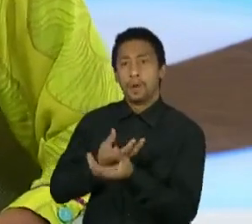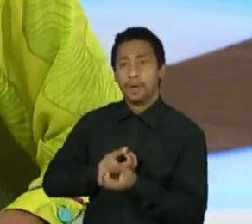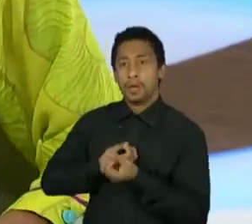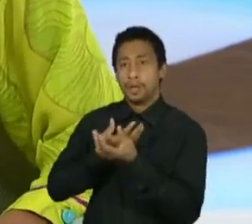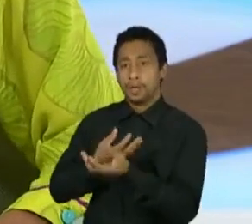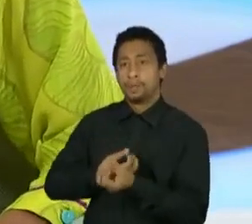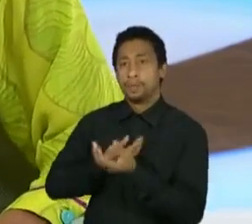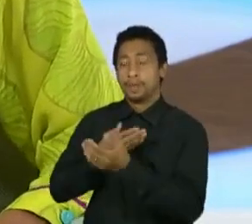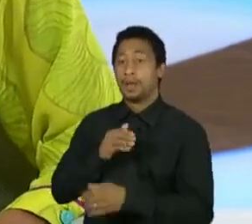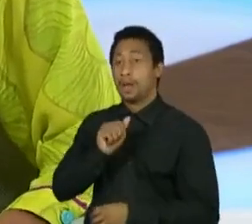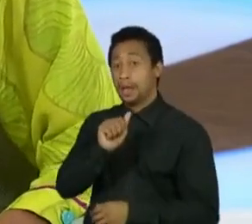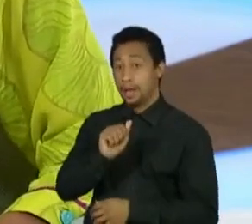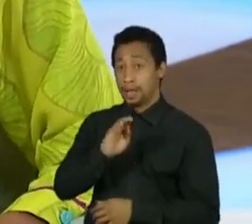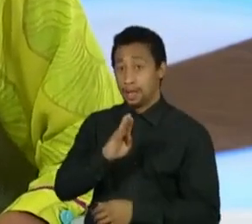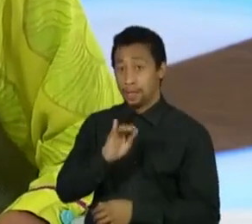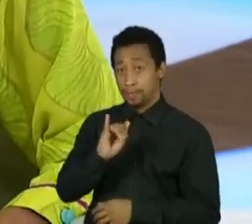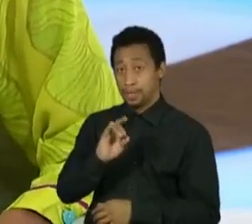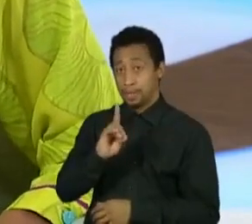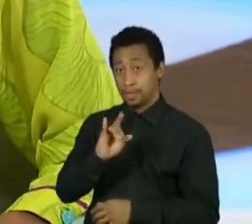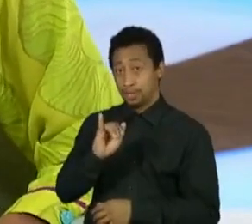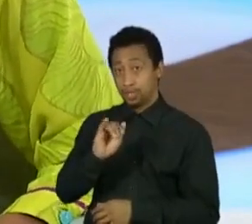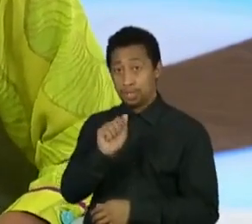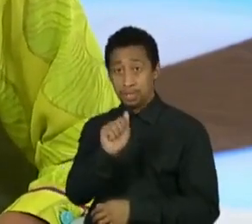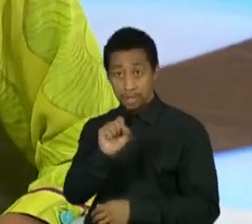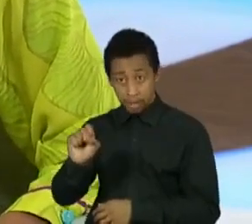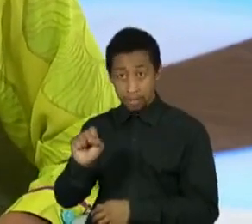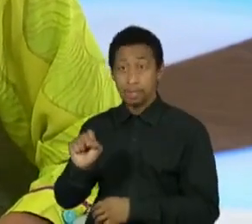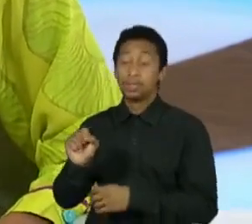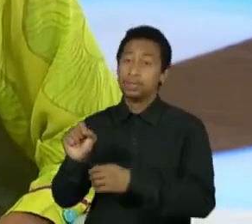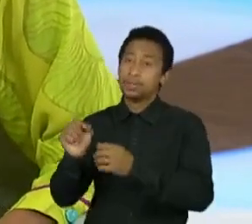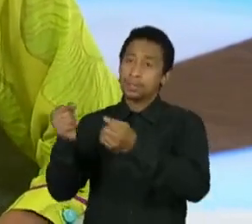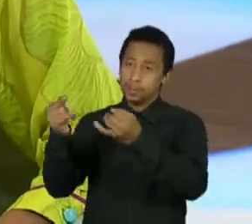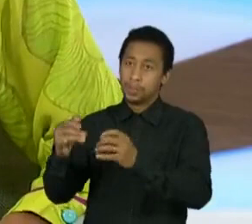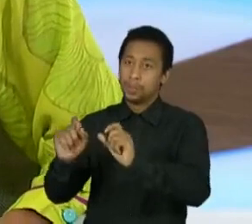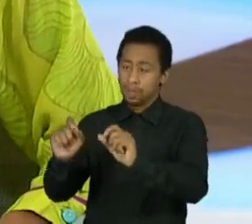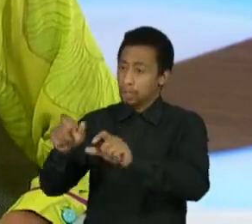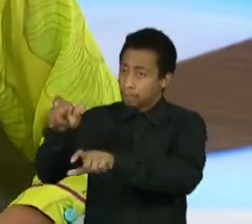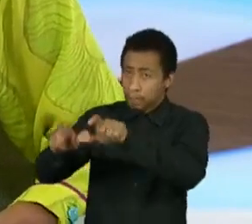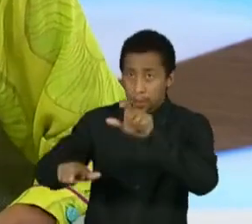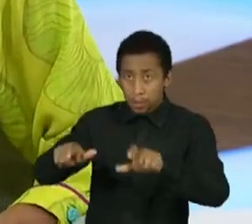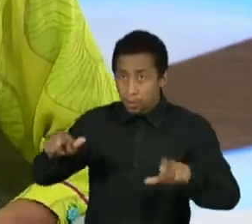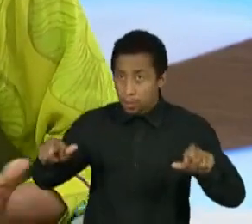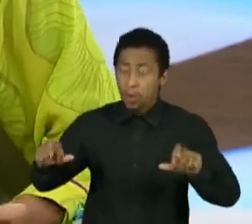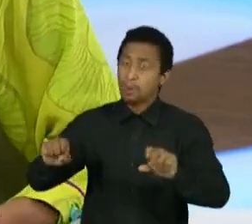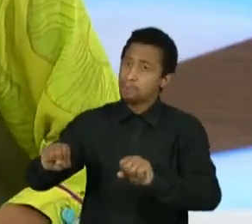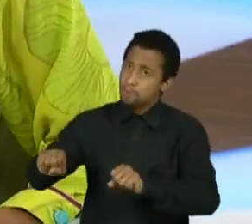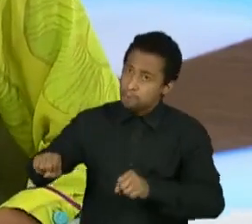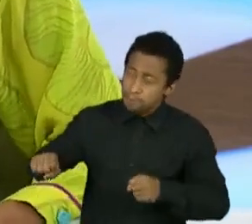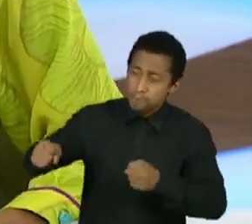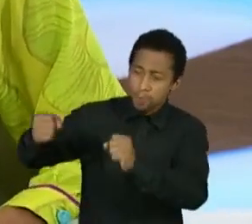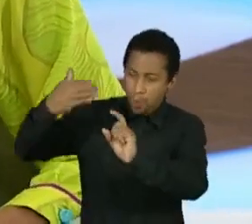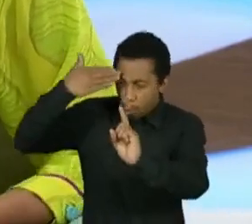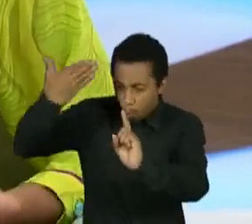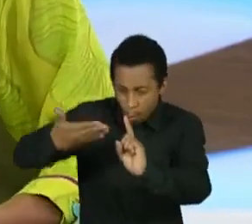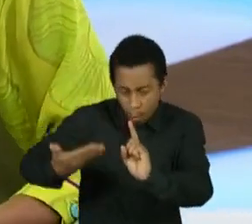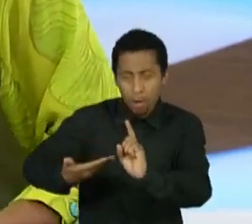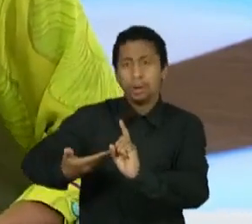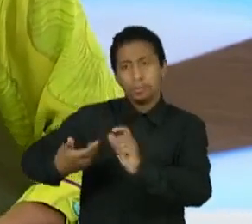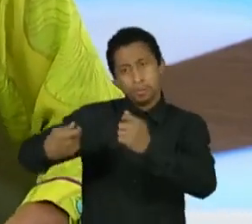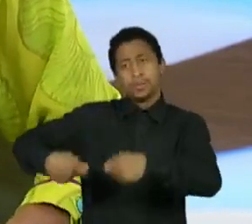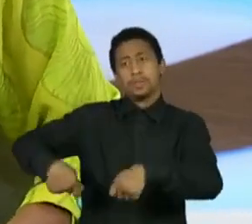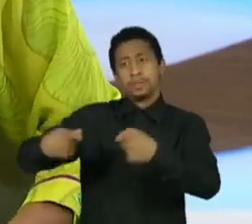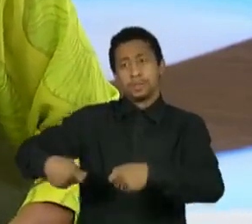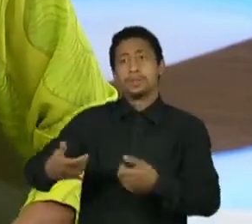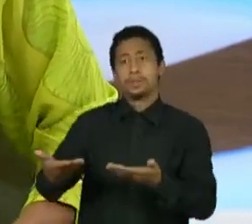né, que quando o sangue da gente é derramado, quem fica tem obrigação de honrar. E toda vez que eu falo sobre um assunto como esse, eu penso que muitas